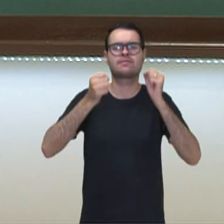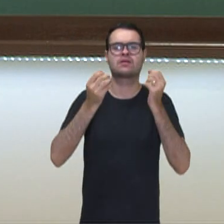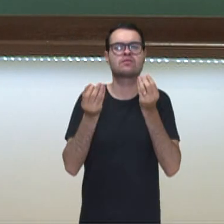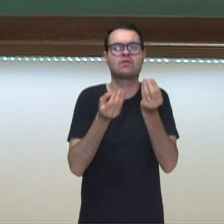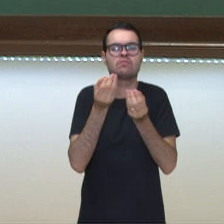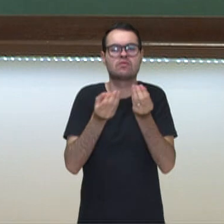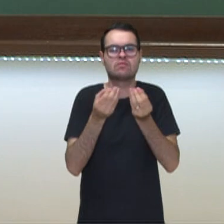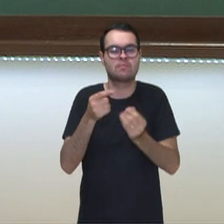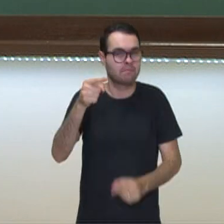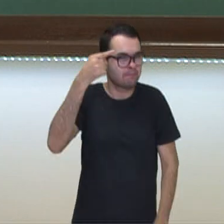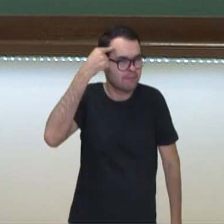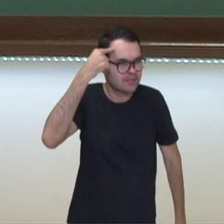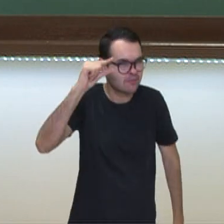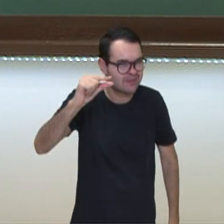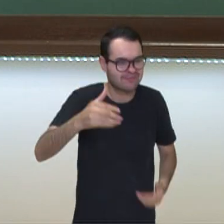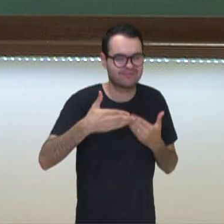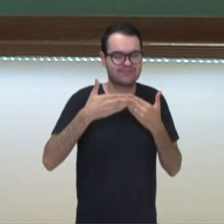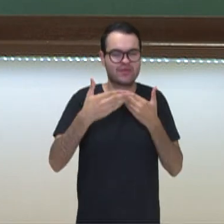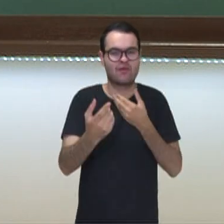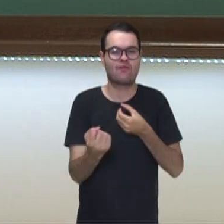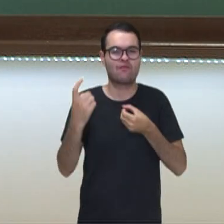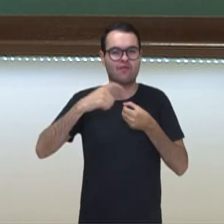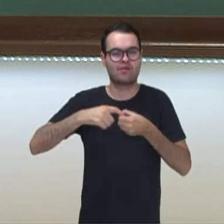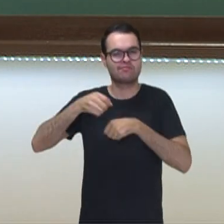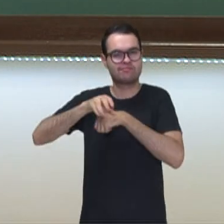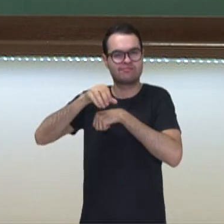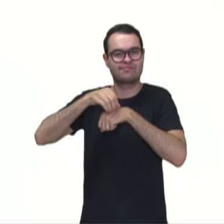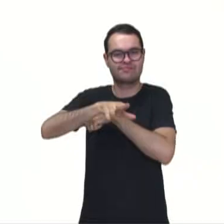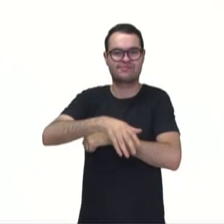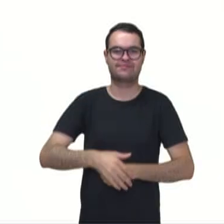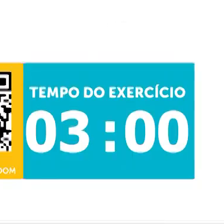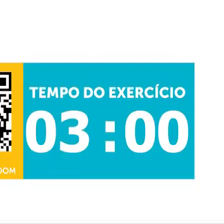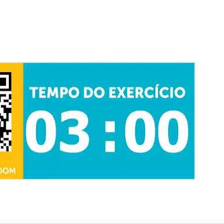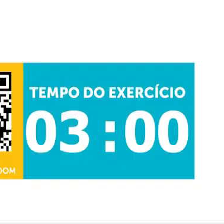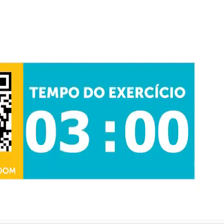isso? Pensem aí um pouquinho que eu já volto comentando com vocês.